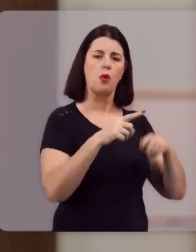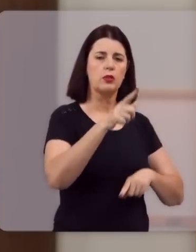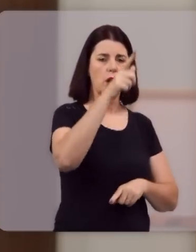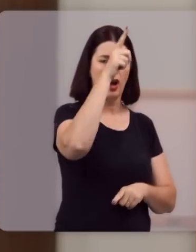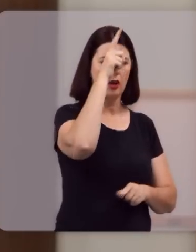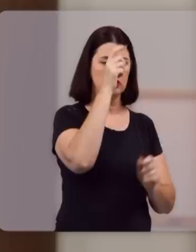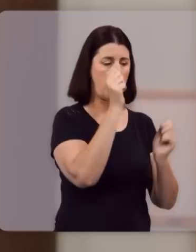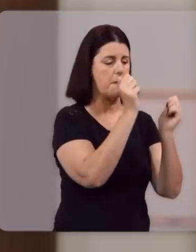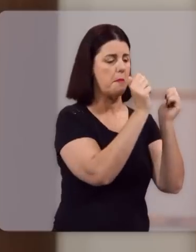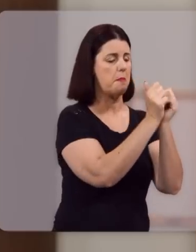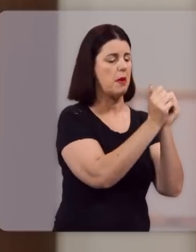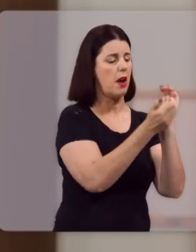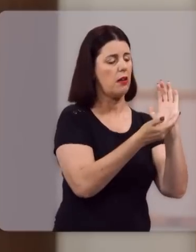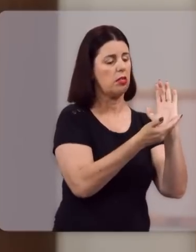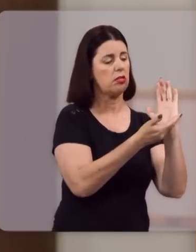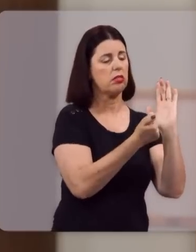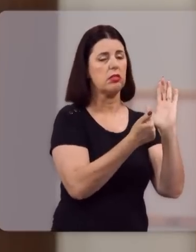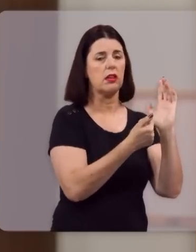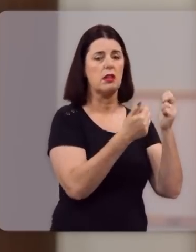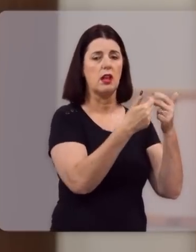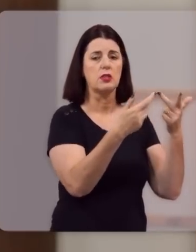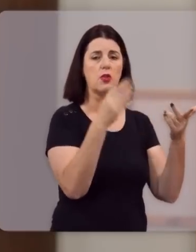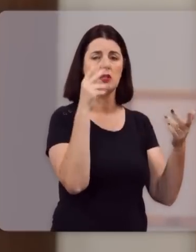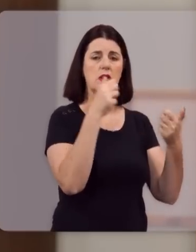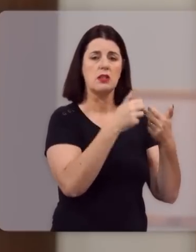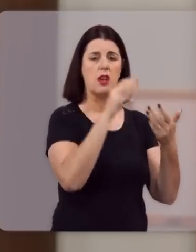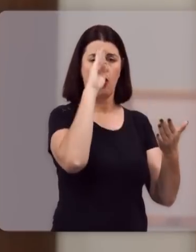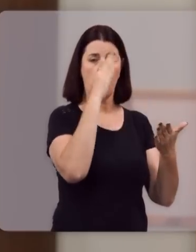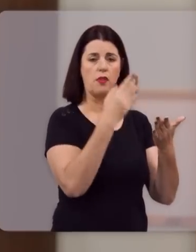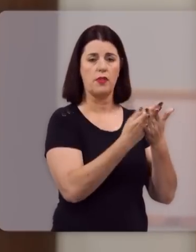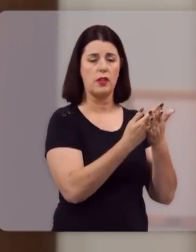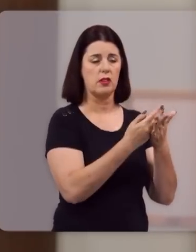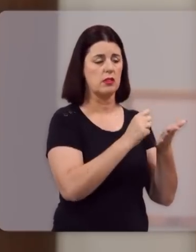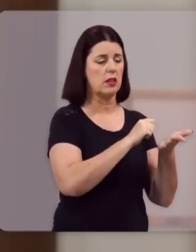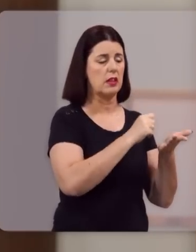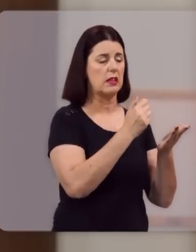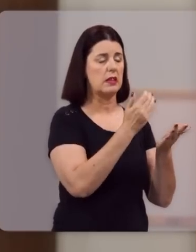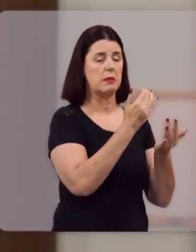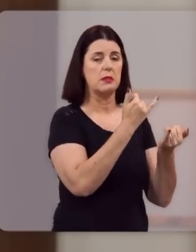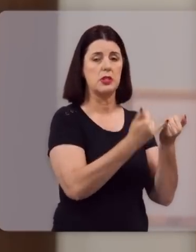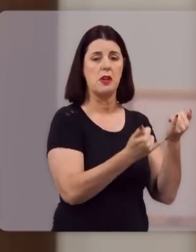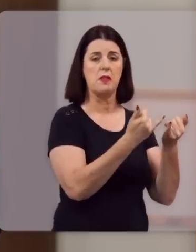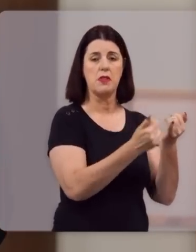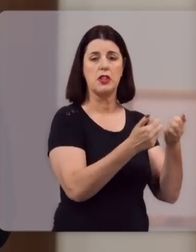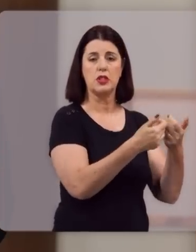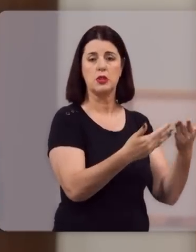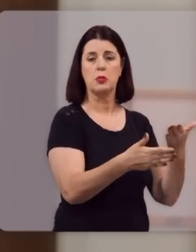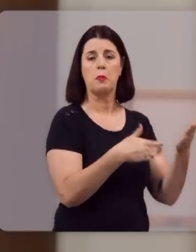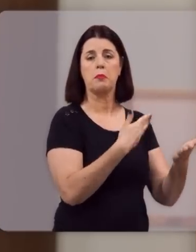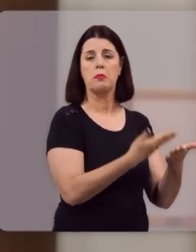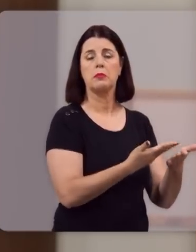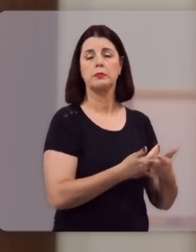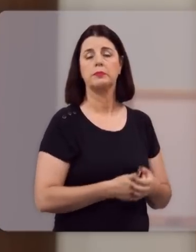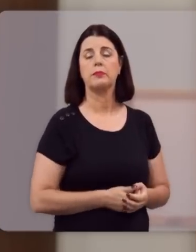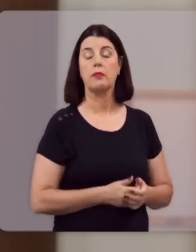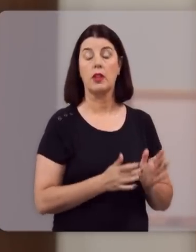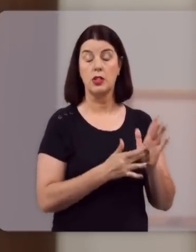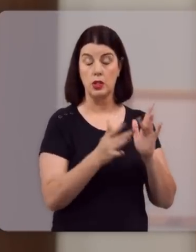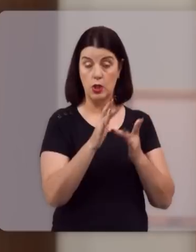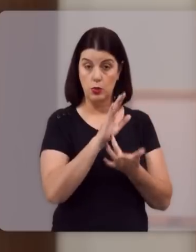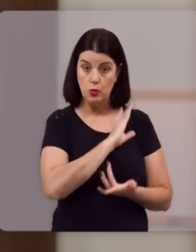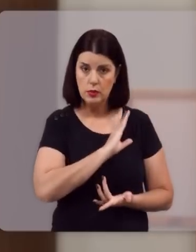tira a armadura, a panóplia em que ele confiava e lhe divide os despojos. Em outras palavras,